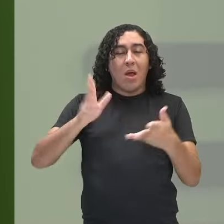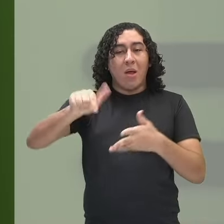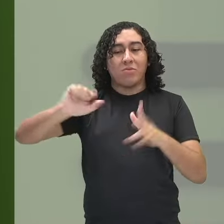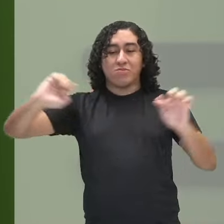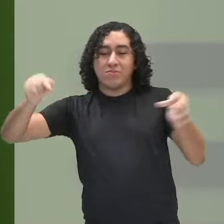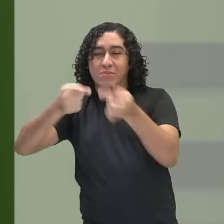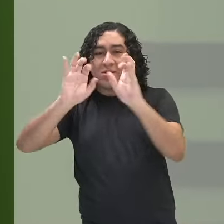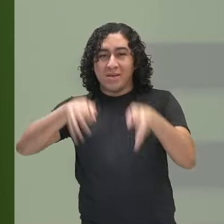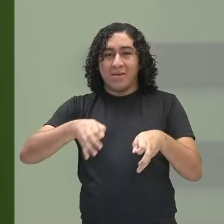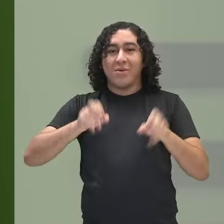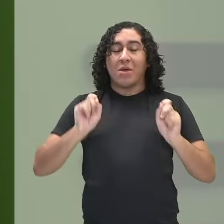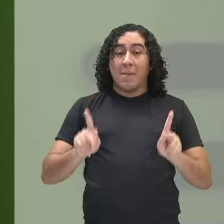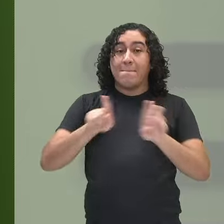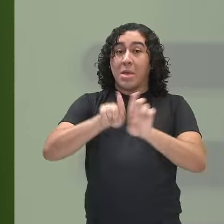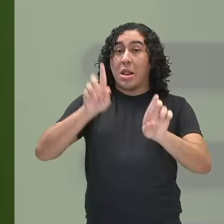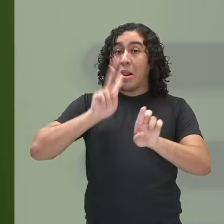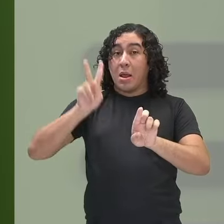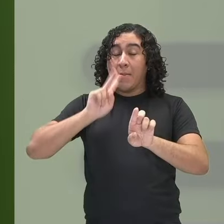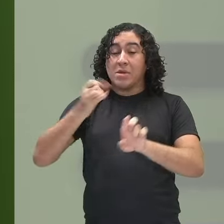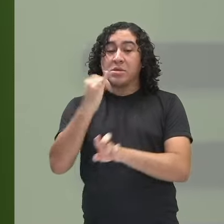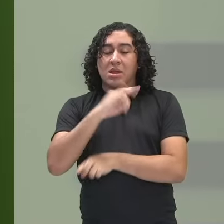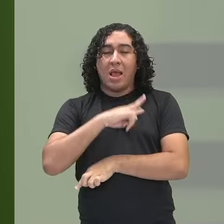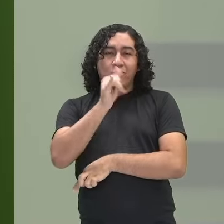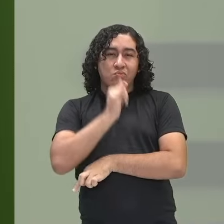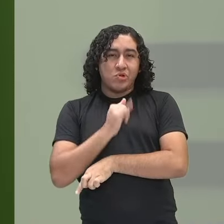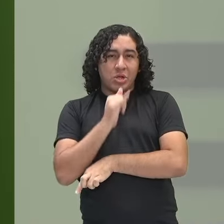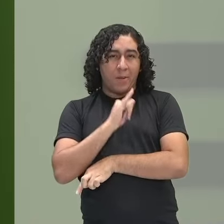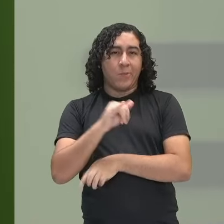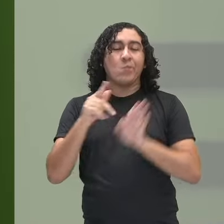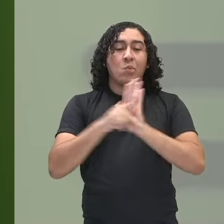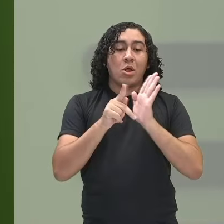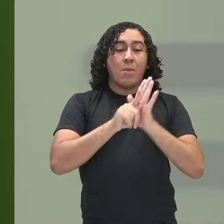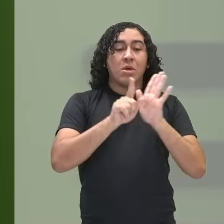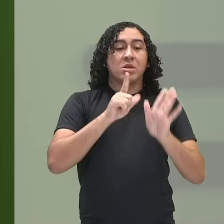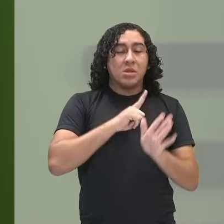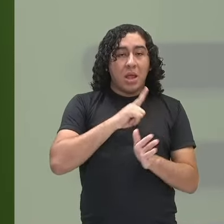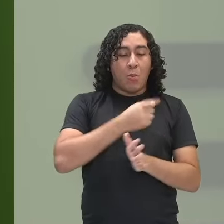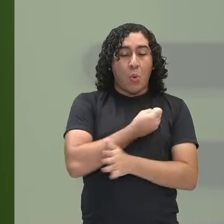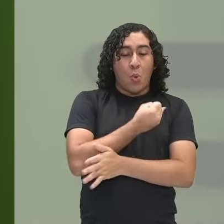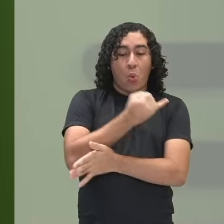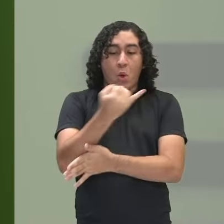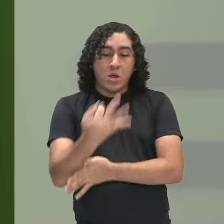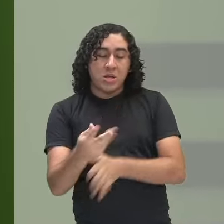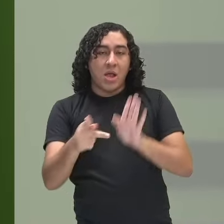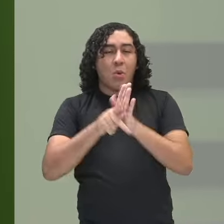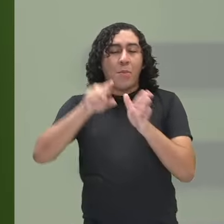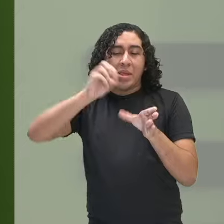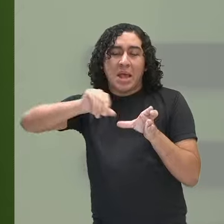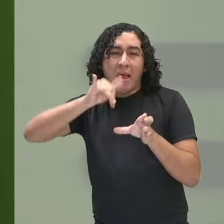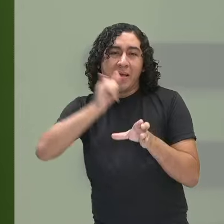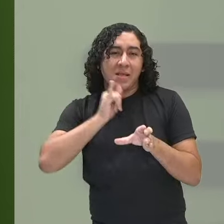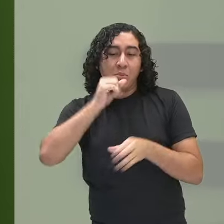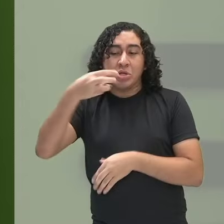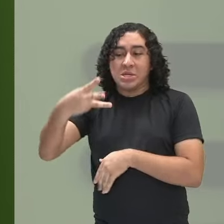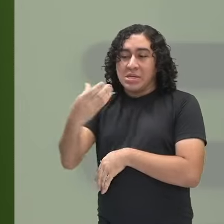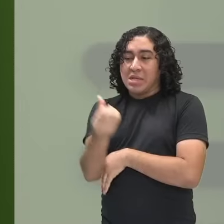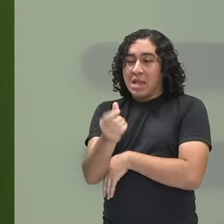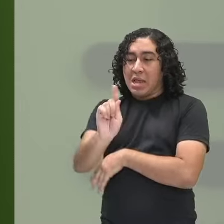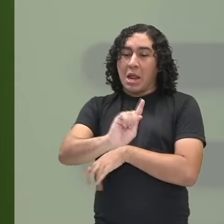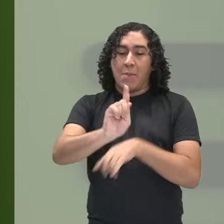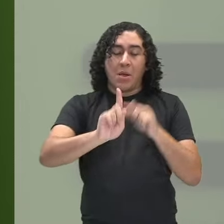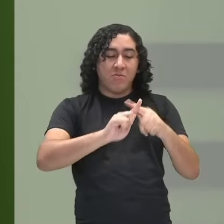supersaturado. Mas não esquece que caso ele te dê uma determinada quantidade de sais, por exemplo, 36 gramas por